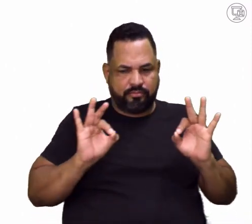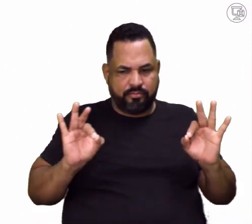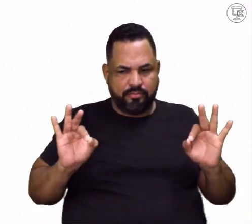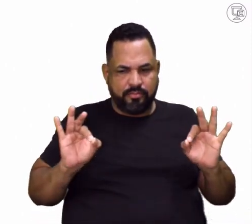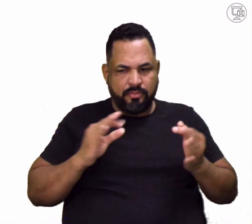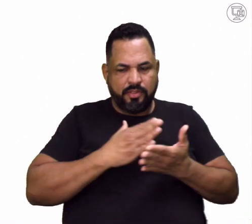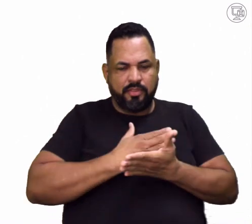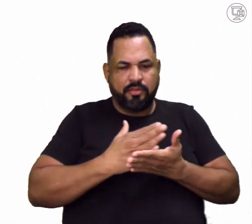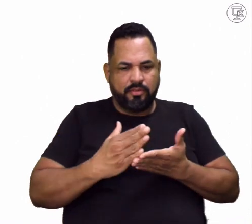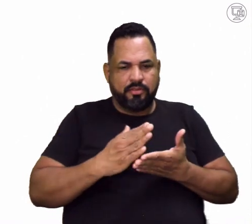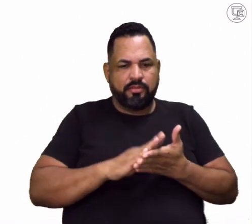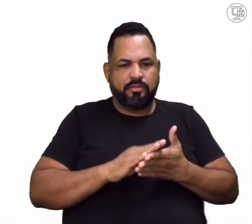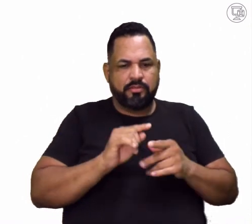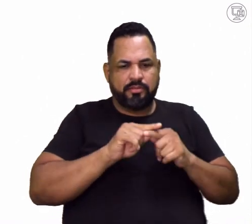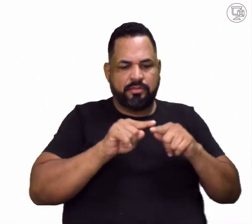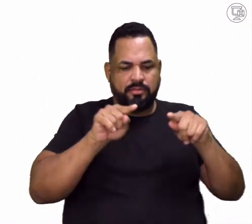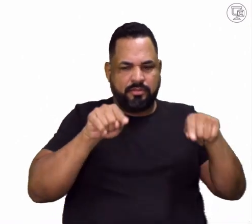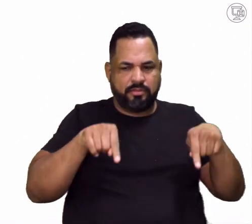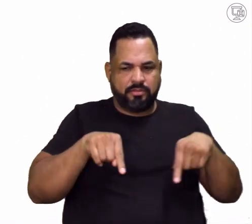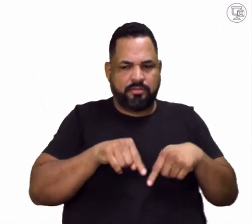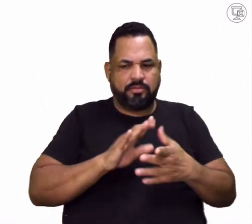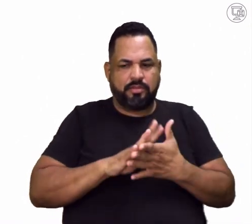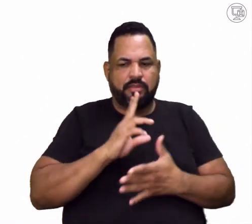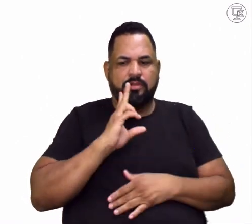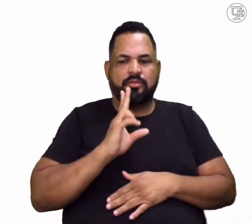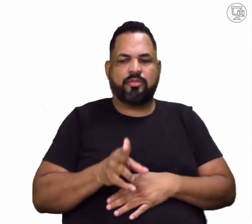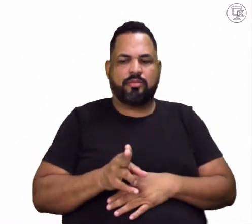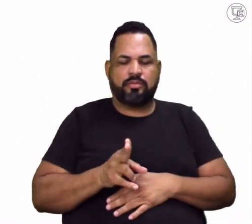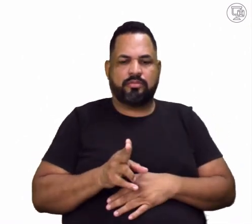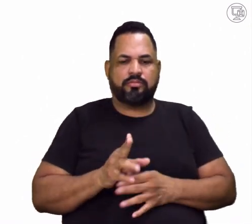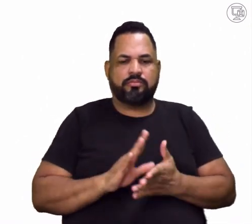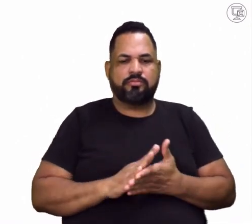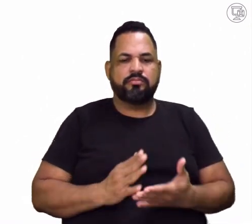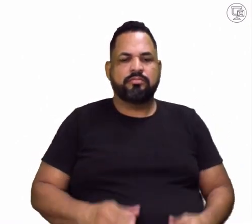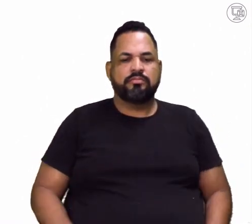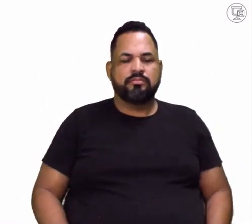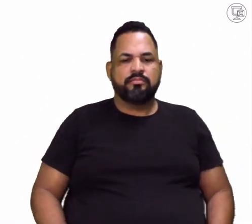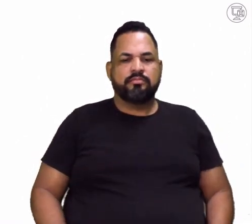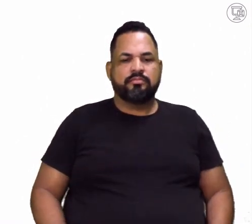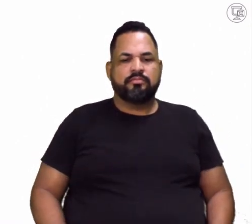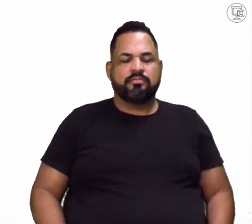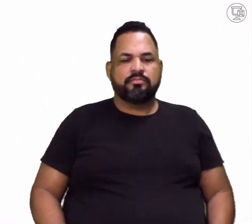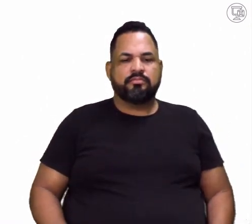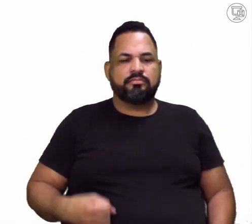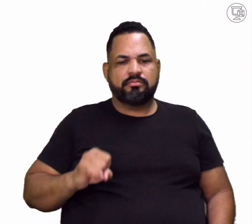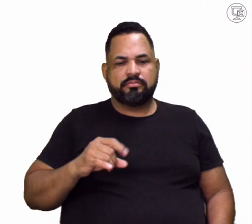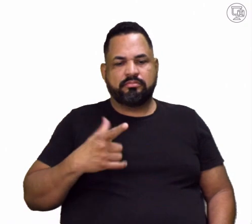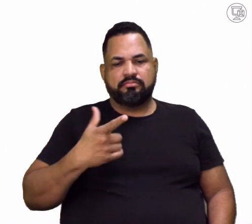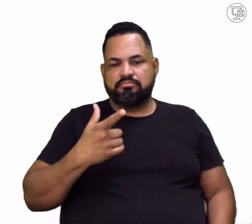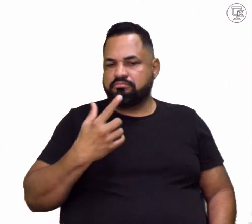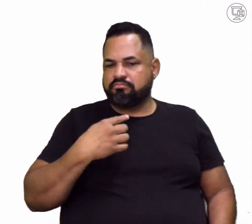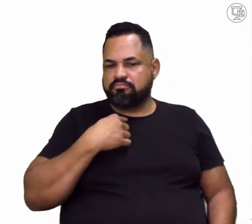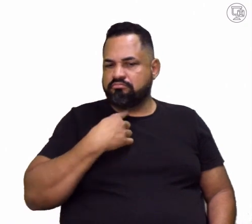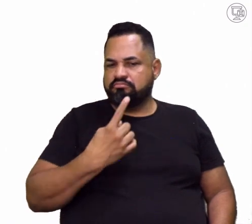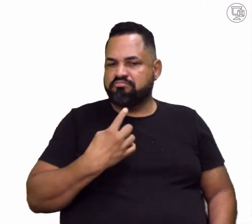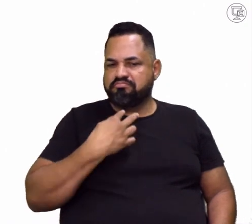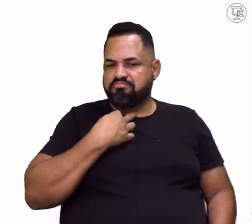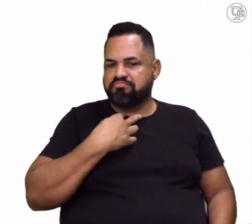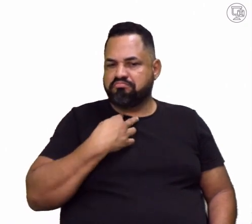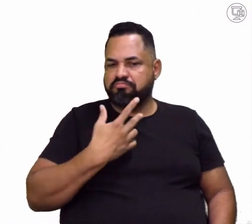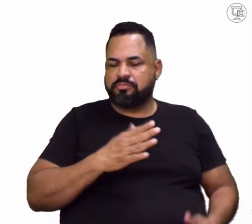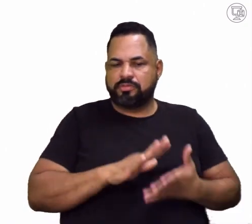Inicial Se for um cubo todos os lados vão ser iguais claro né você não Cubo se não fosse não teria que ser igual não